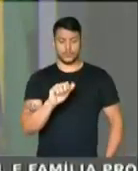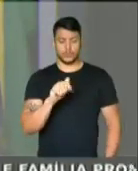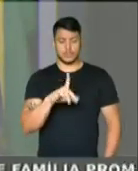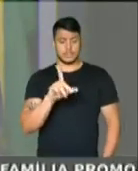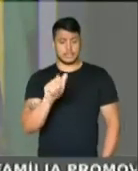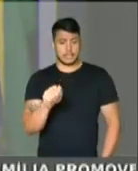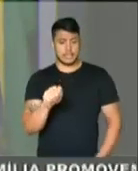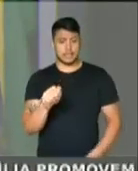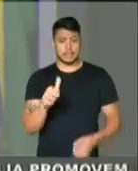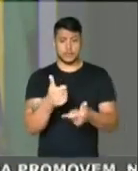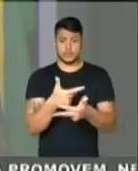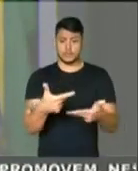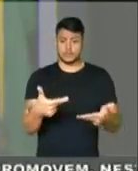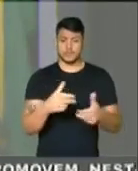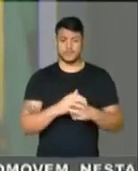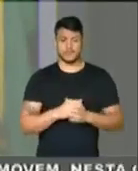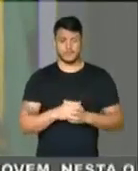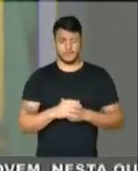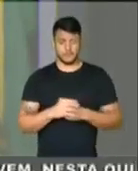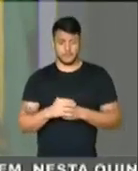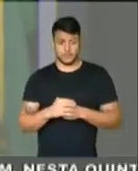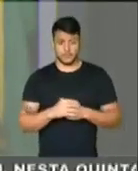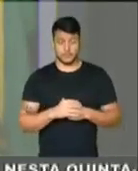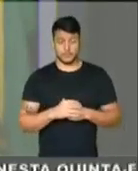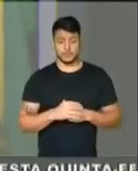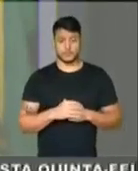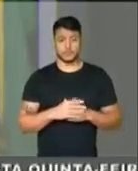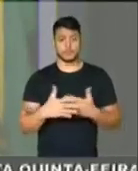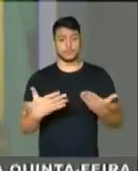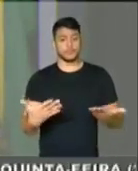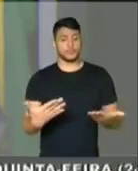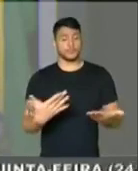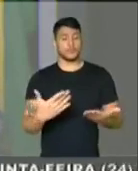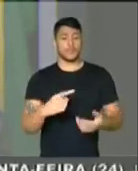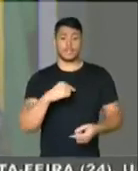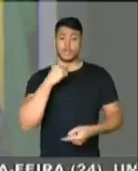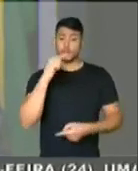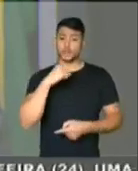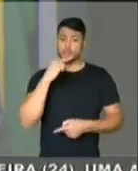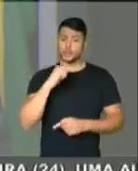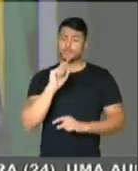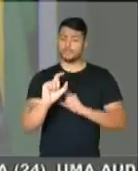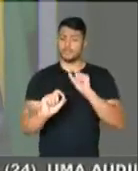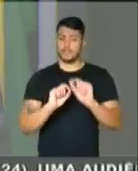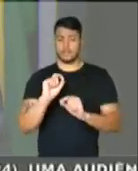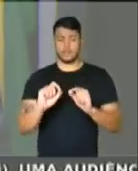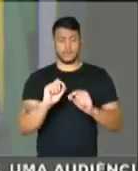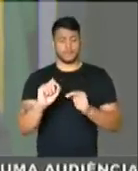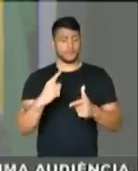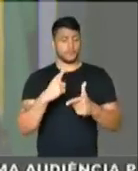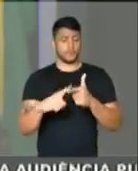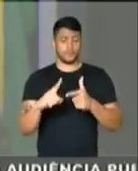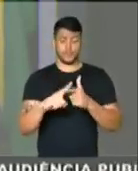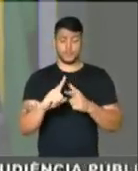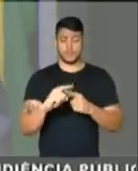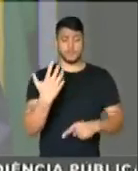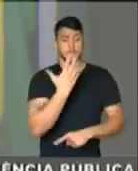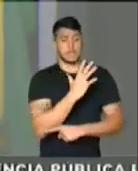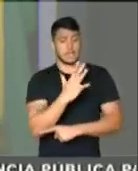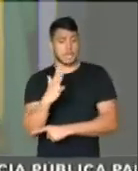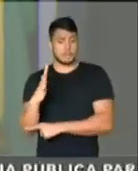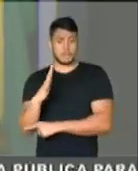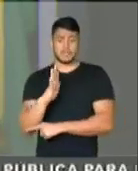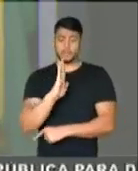os danos desta que, sem nenhuma dúvida, foi o maior desastre ambiental já